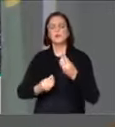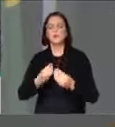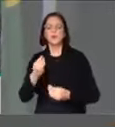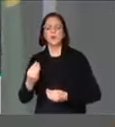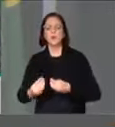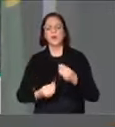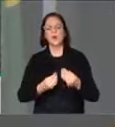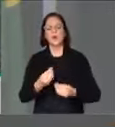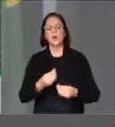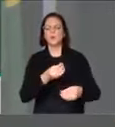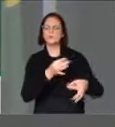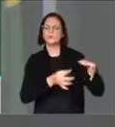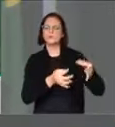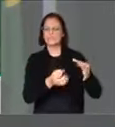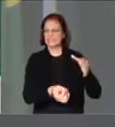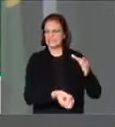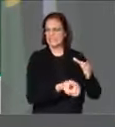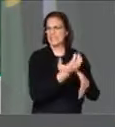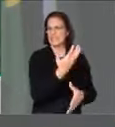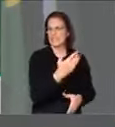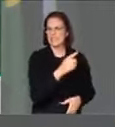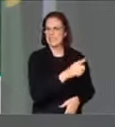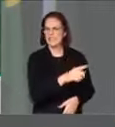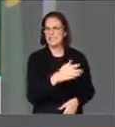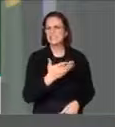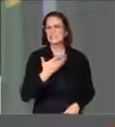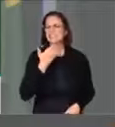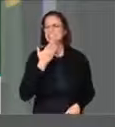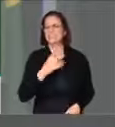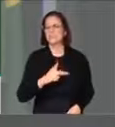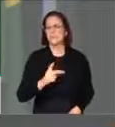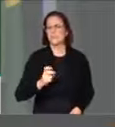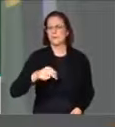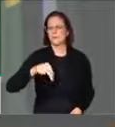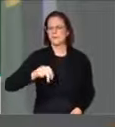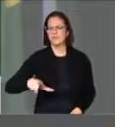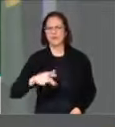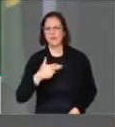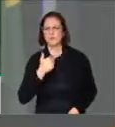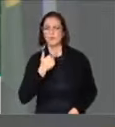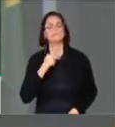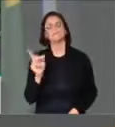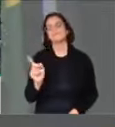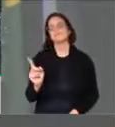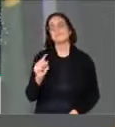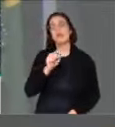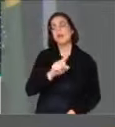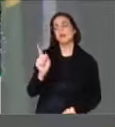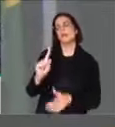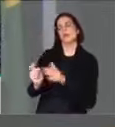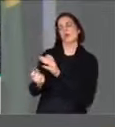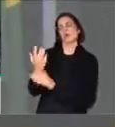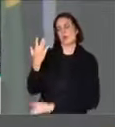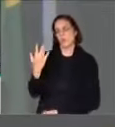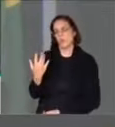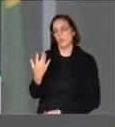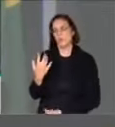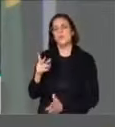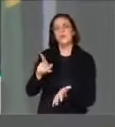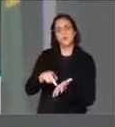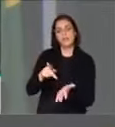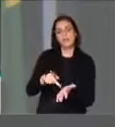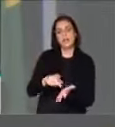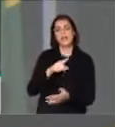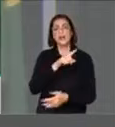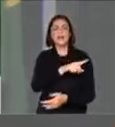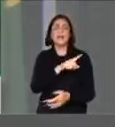Supremo não criou um tipo penal. O Supremo associou esse tipo de discriminação ao que há de mais